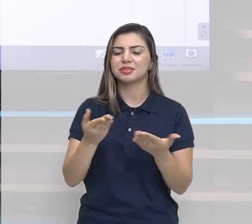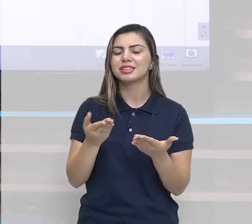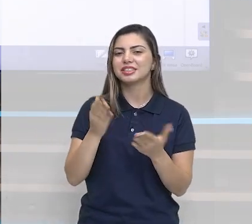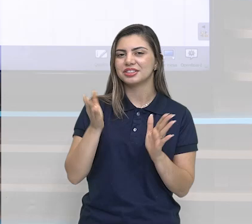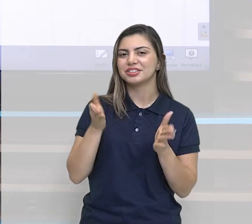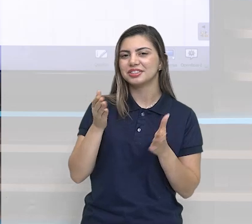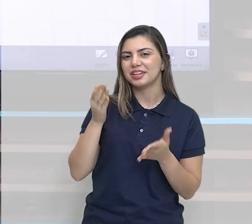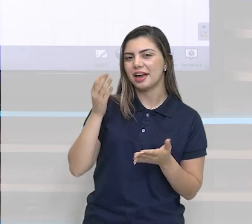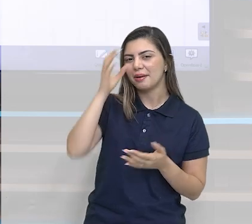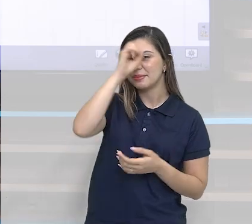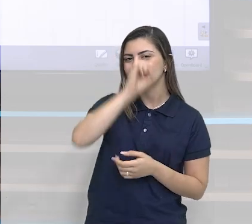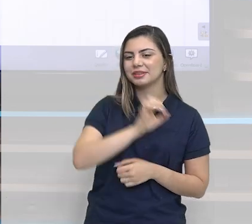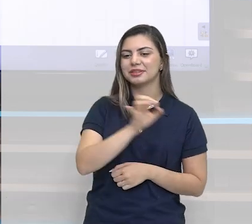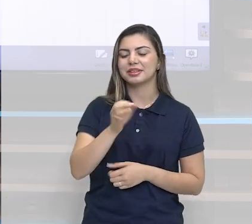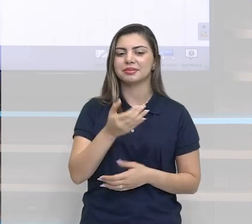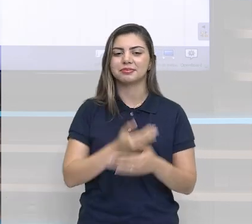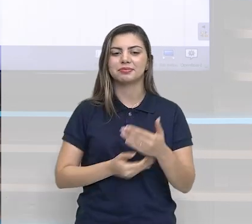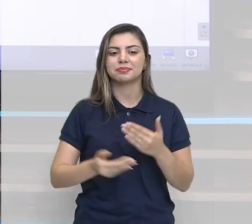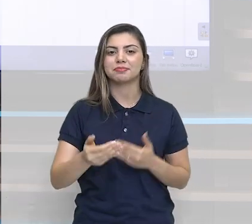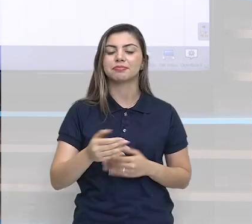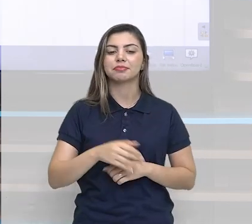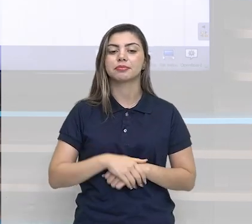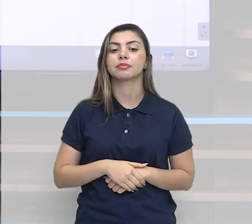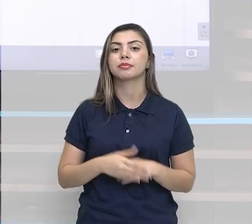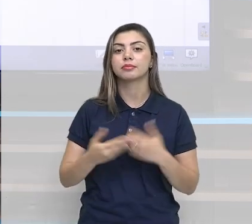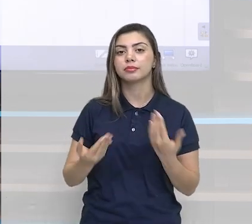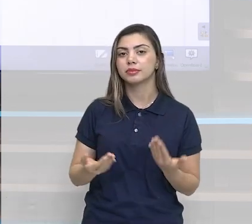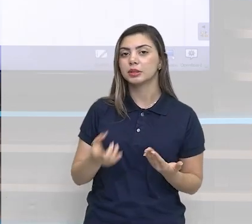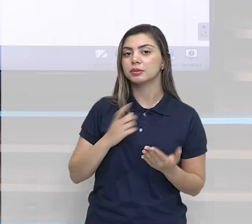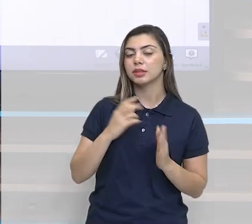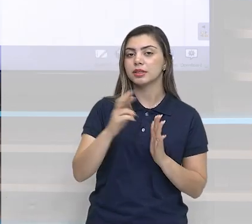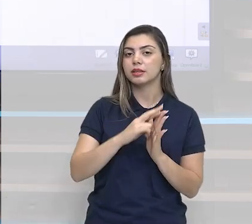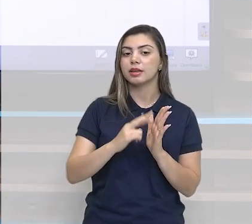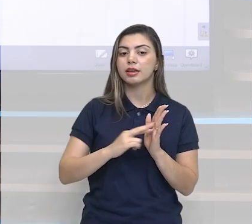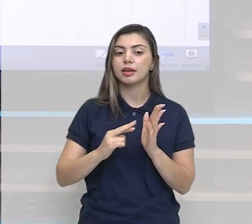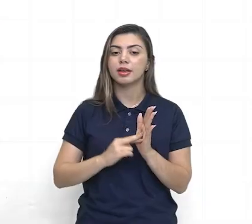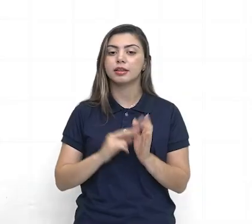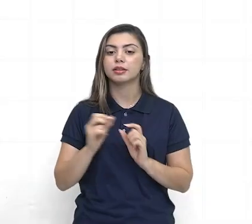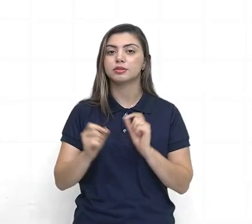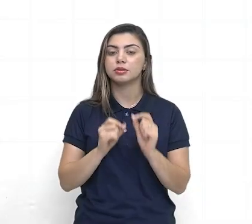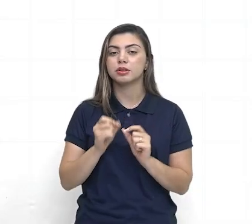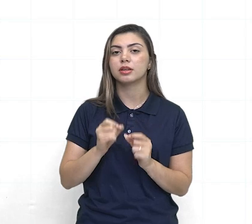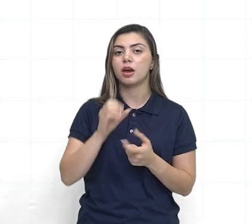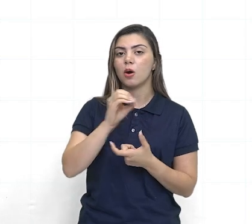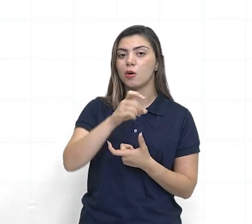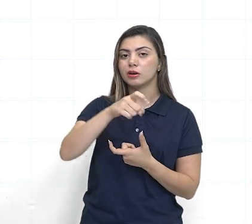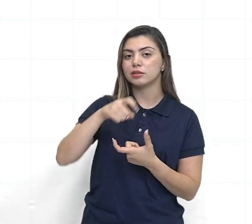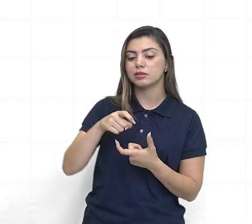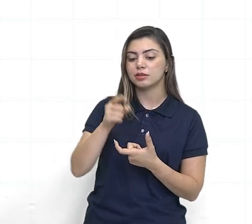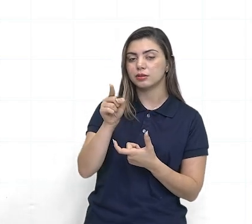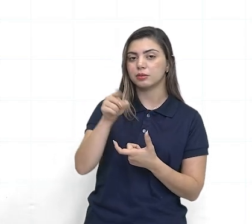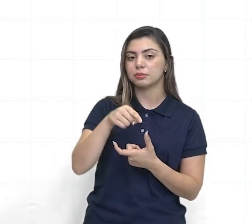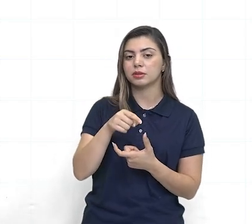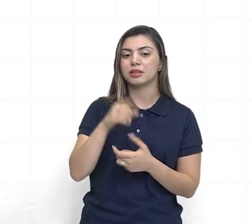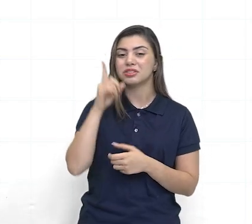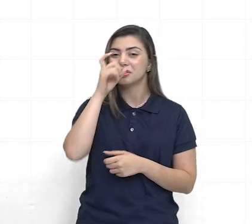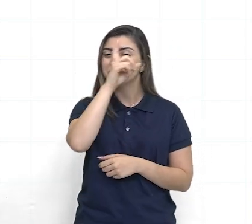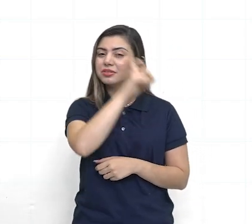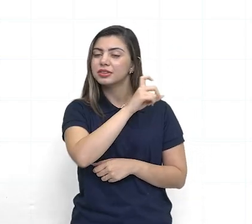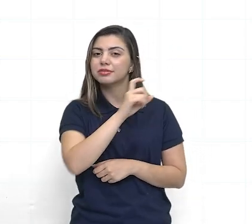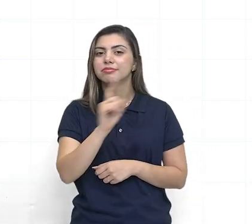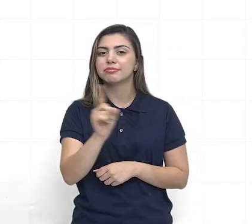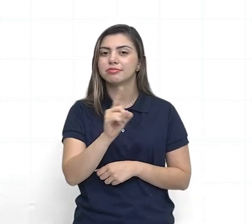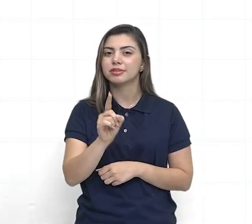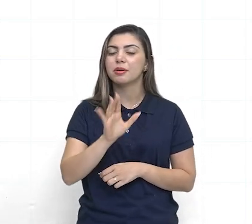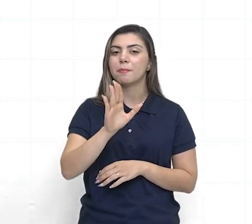você já entendeu. Vamos adiante? Temos regras de acentuação das oxítonas. Elas não são difíceis, gente. Nada aqui é